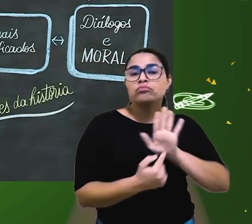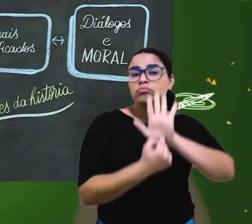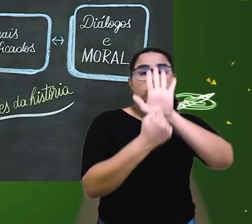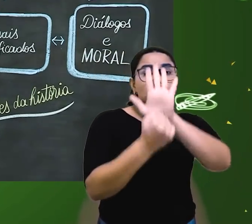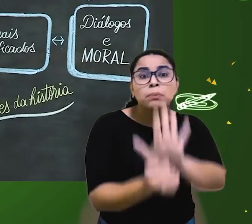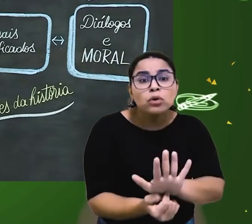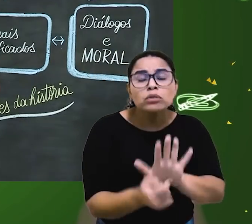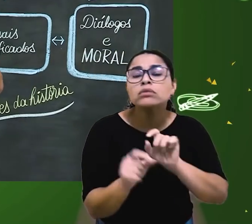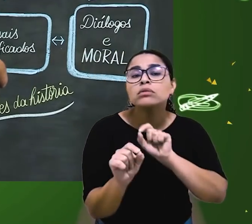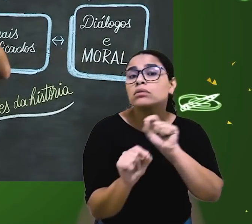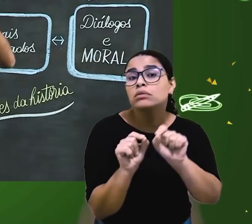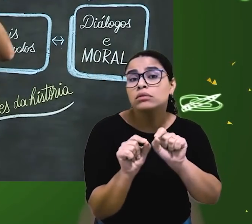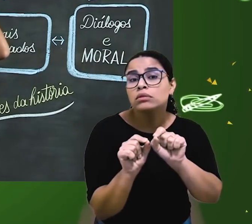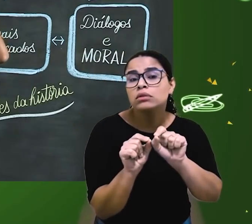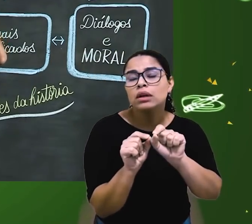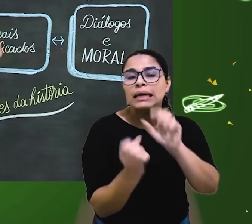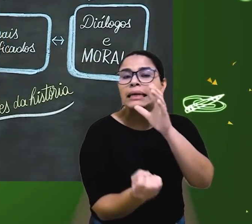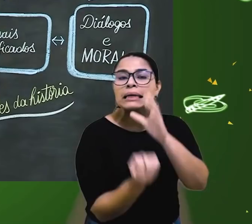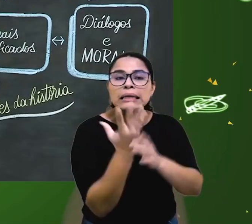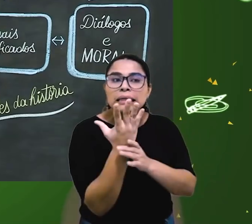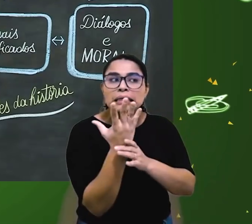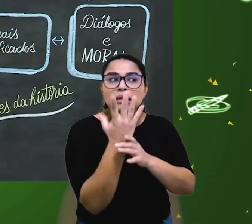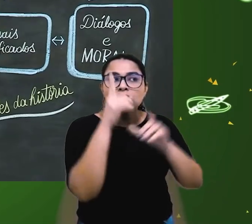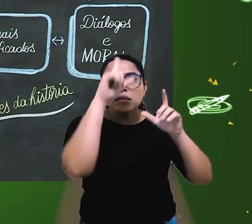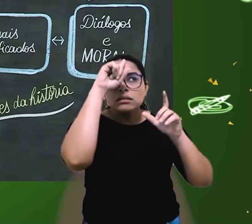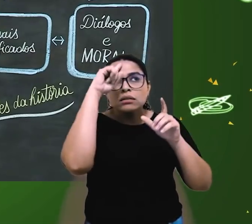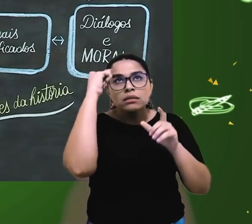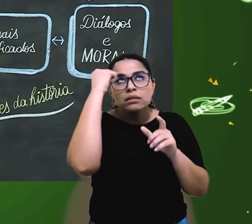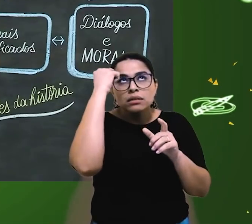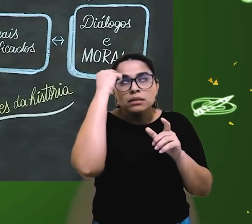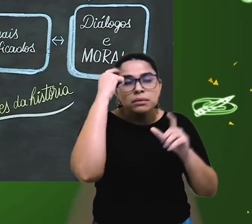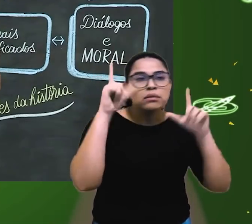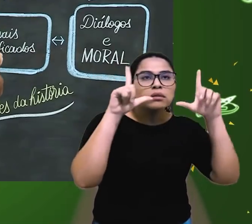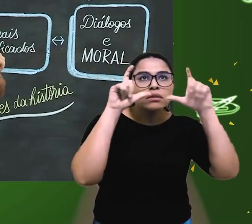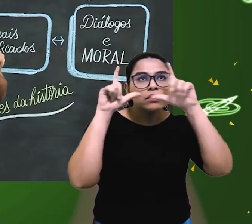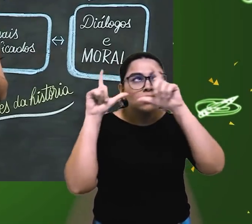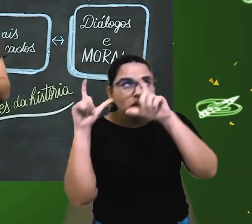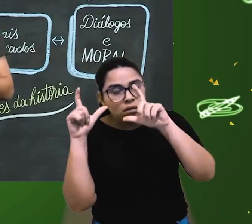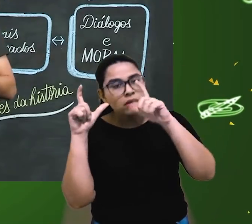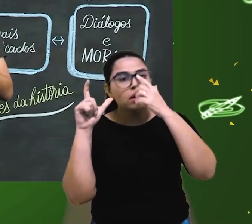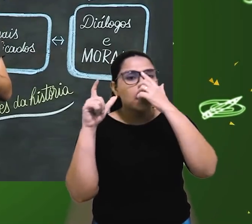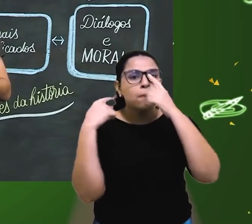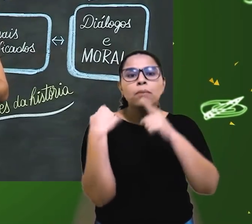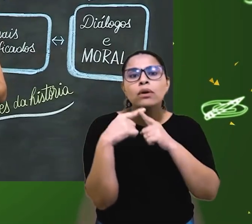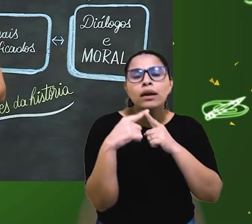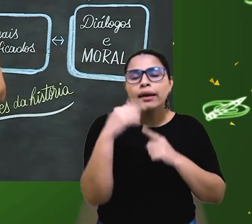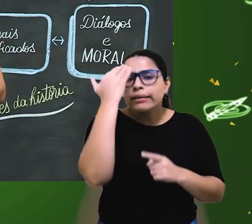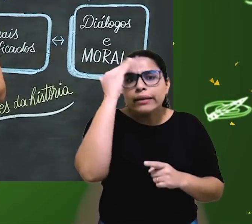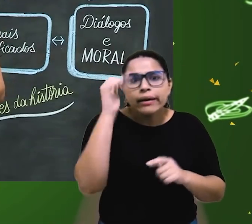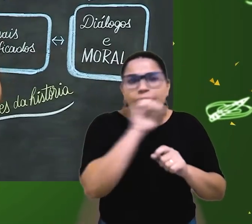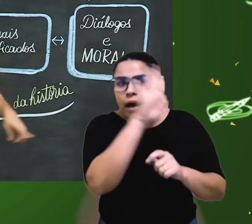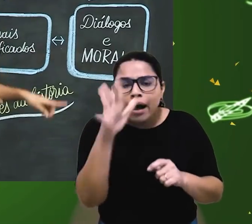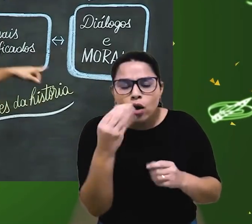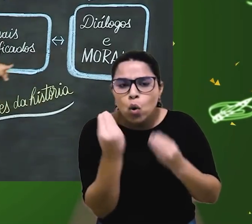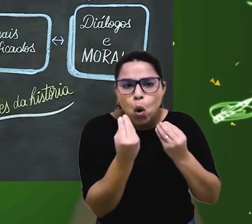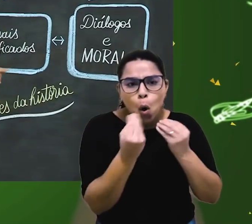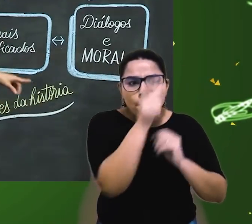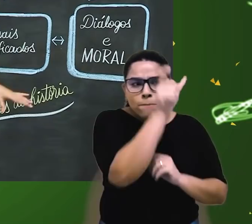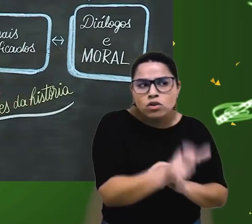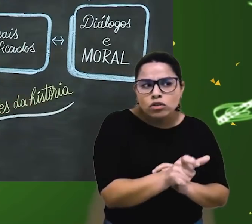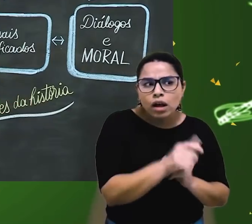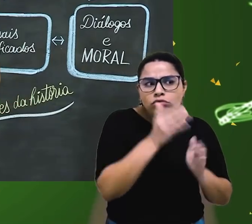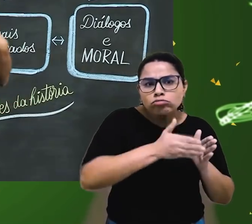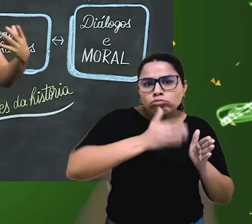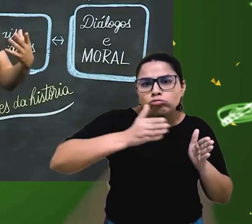personagens. Porque é importante que a gente crie essas imagens, que a gente reproduza mentalmente essas histórias para compreender o percurso desses personagens. E no caso